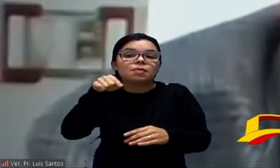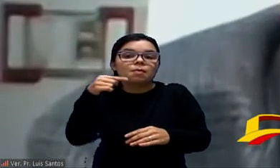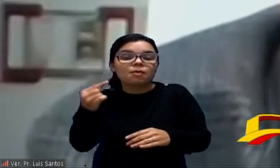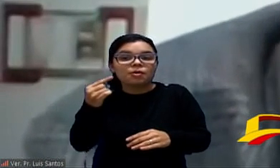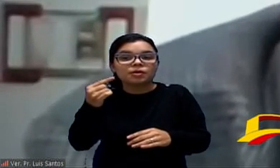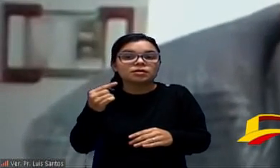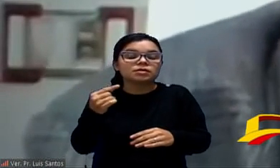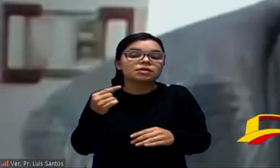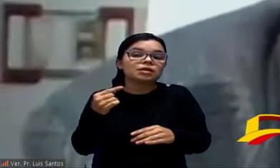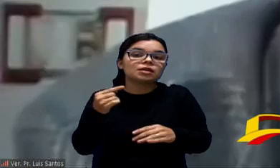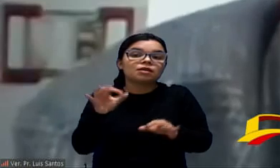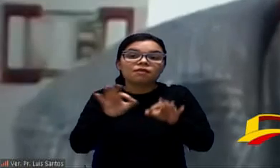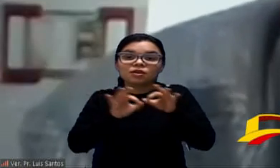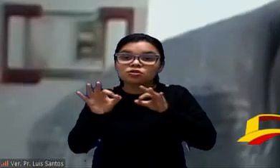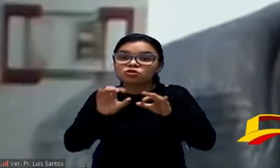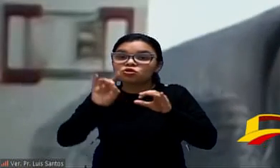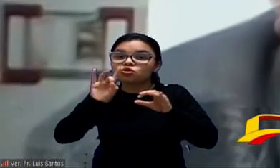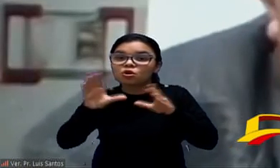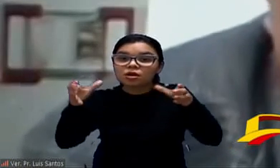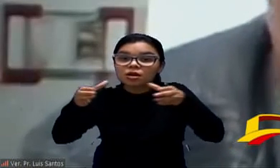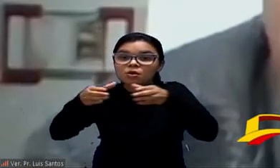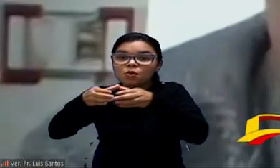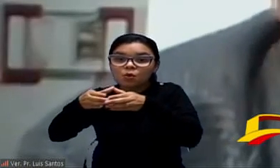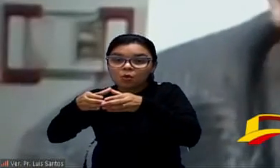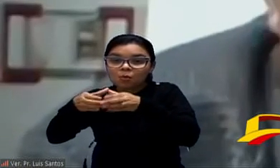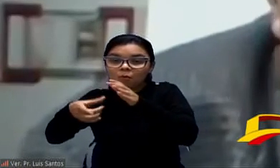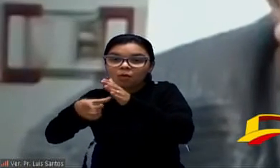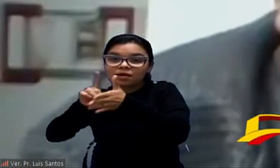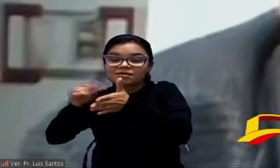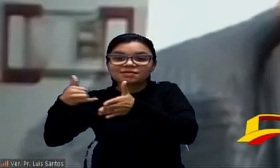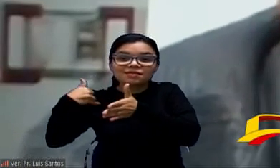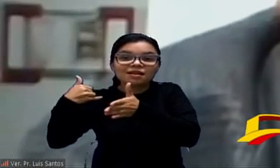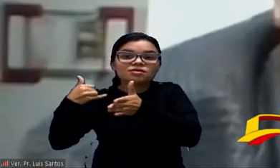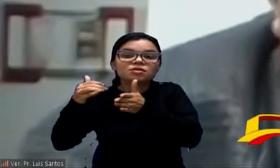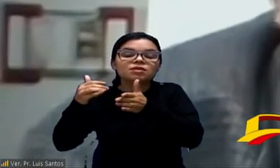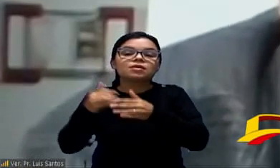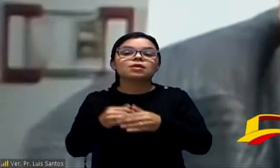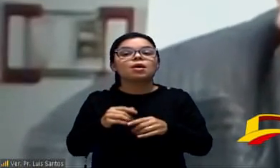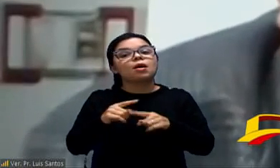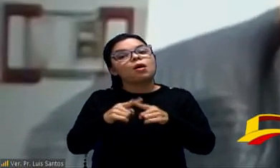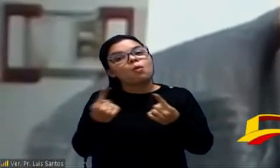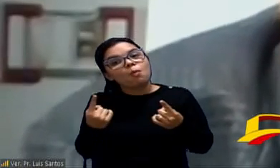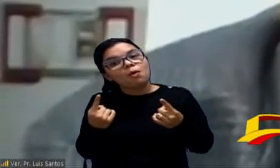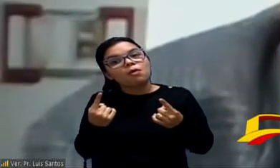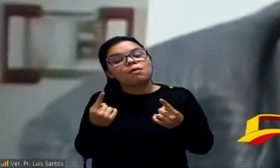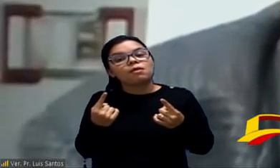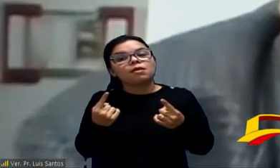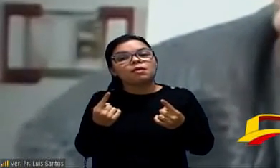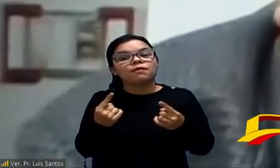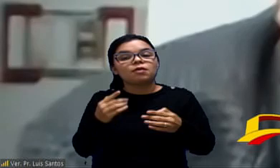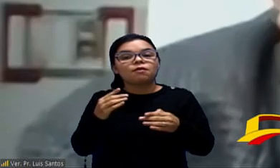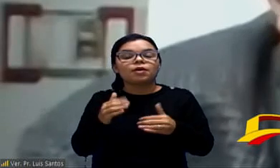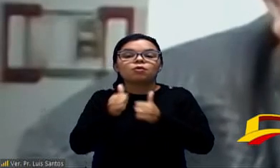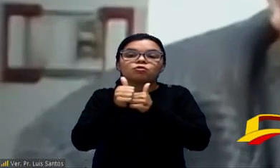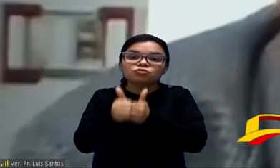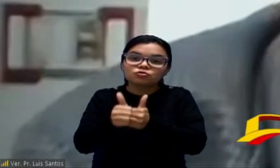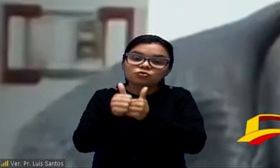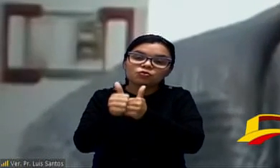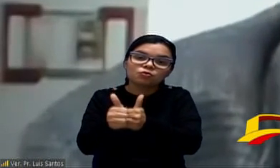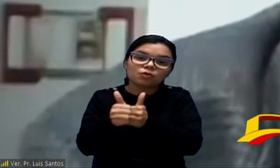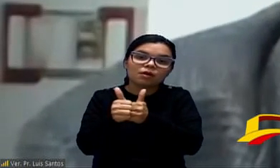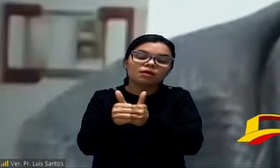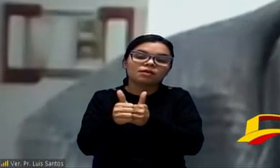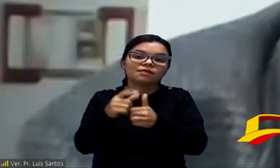quê? Para que vá só aquele grupo. Caso contrário, pode fazer o que quiser, vai continuar, as filas vão continuar. E nós temos